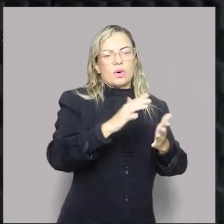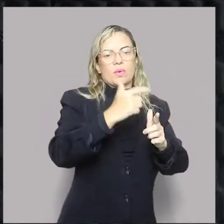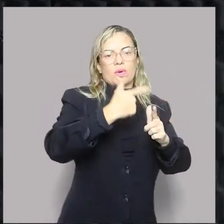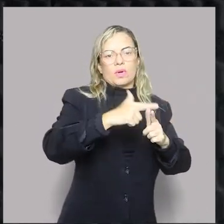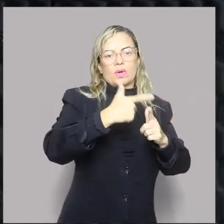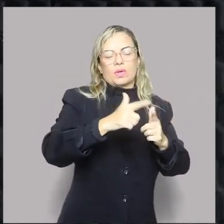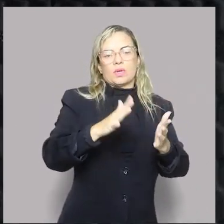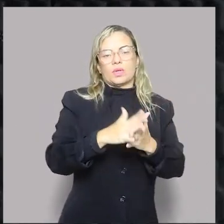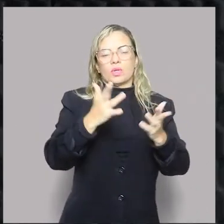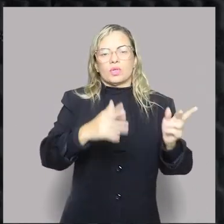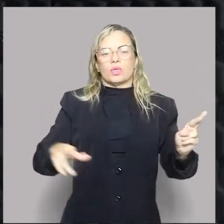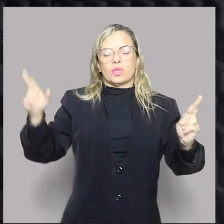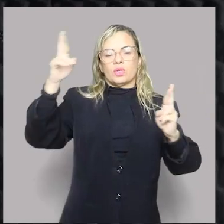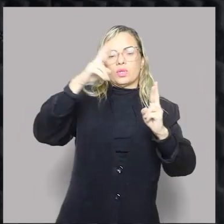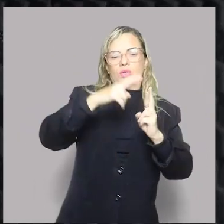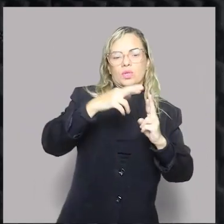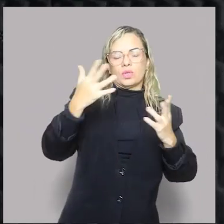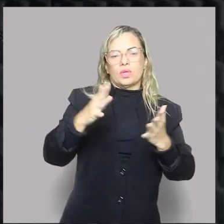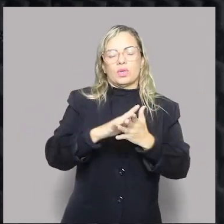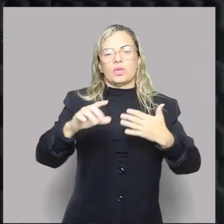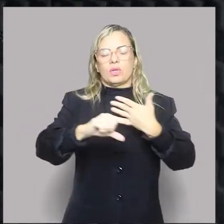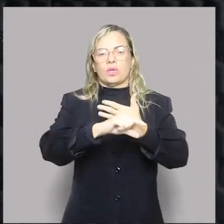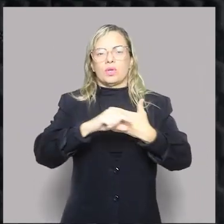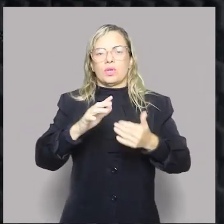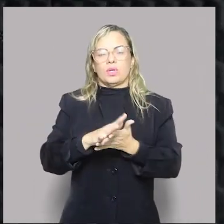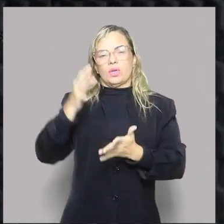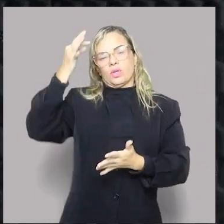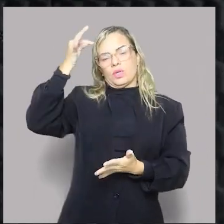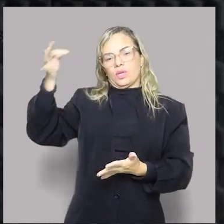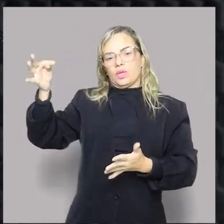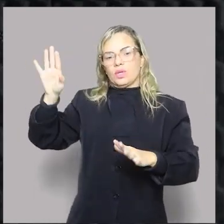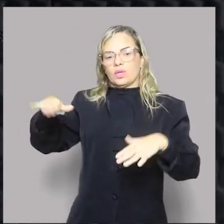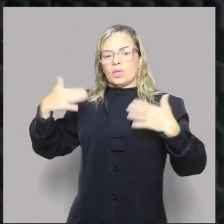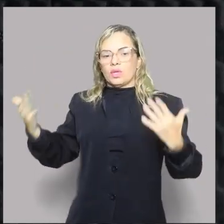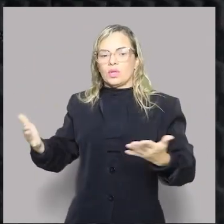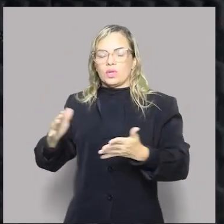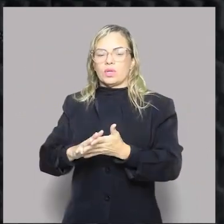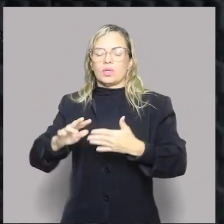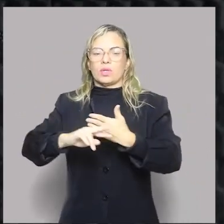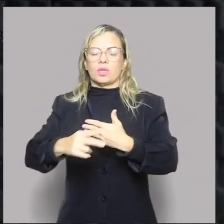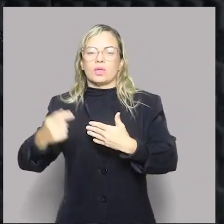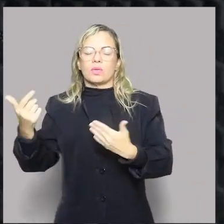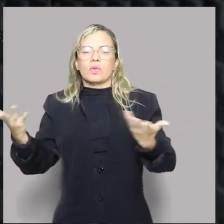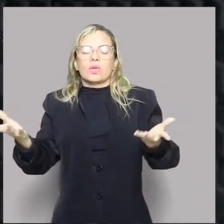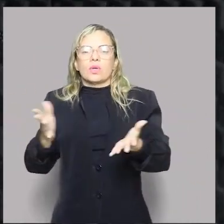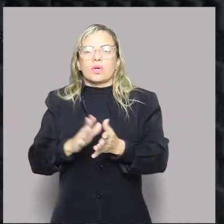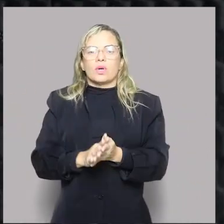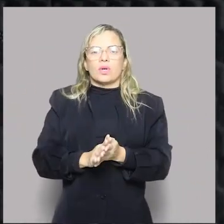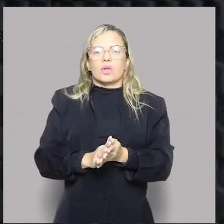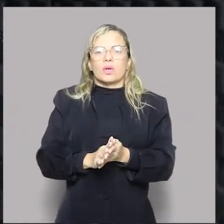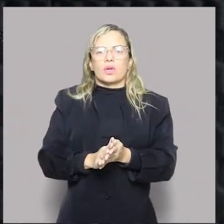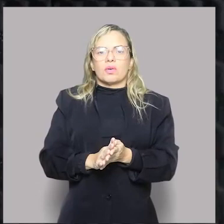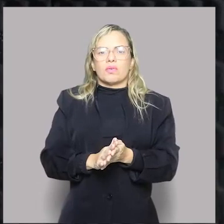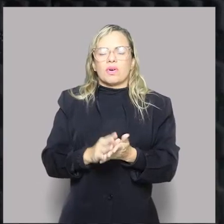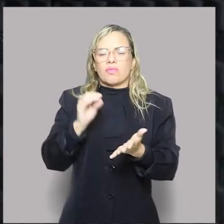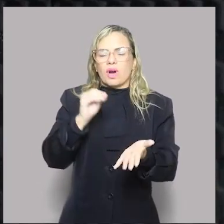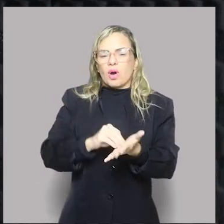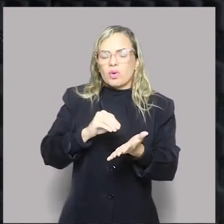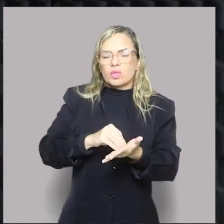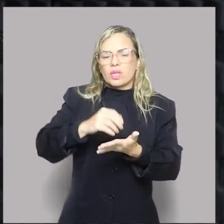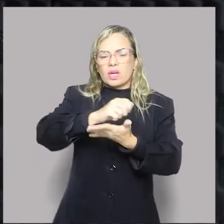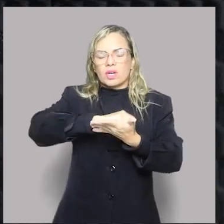seja, de um tema que as palavras aparecem ali, né, com problemas, palavras negativas, e que vão fazer